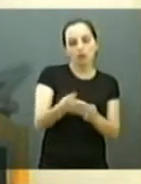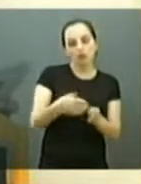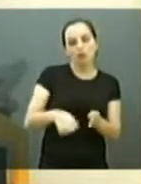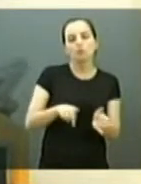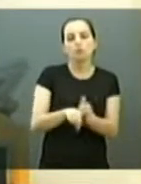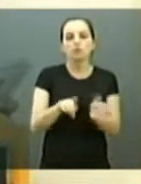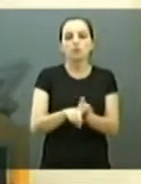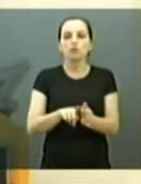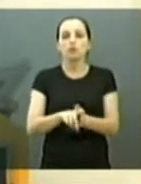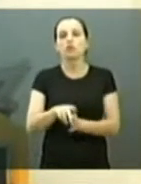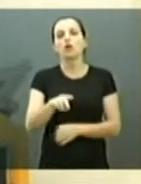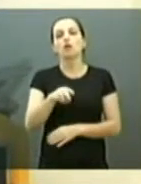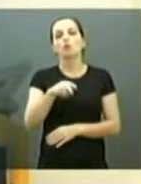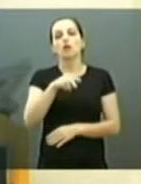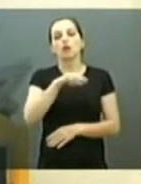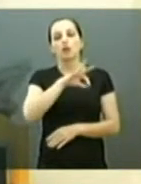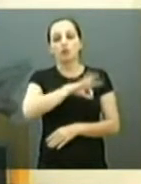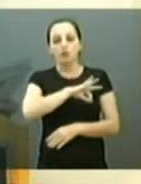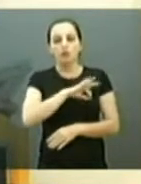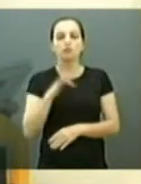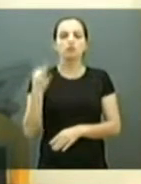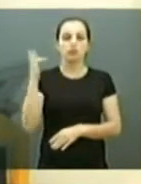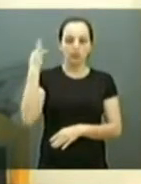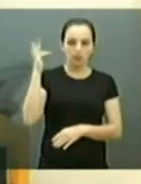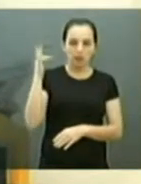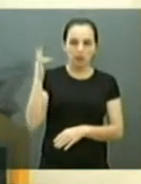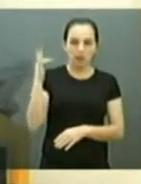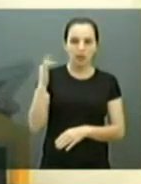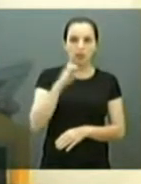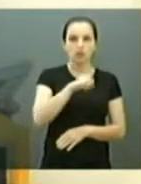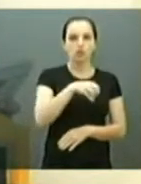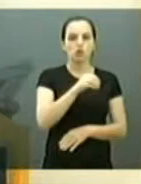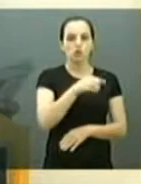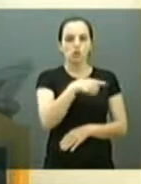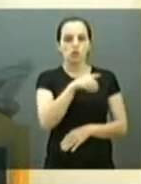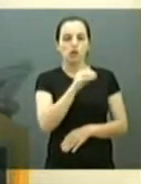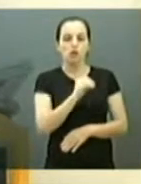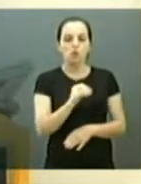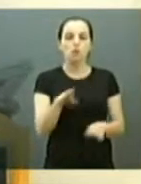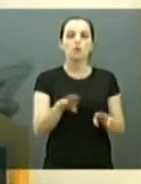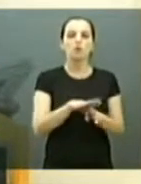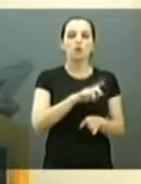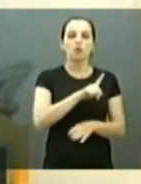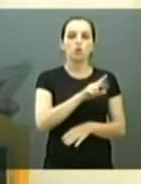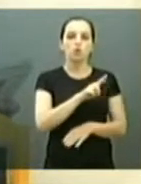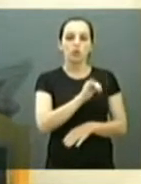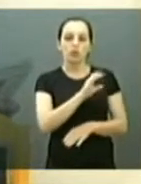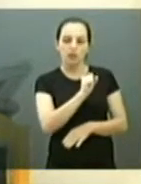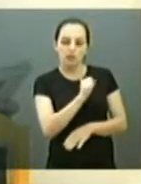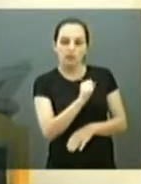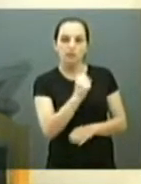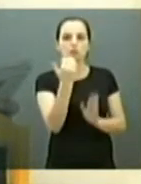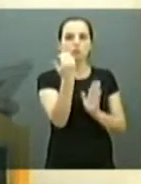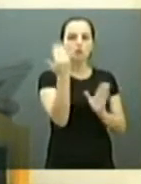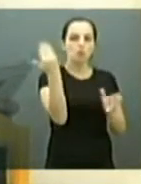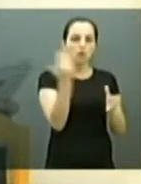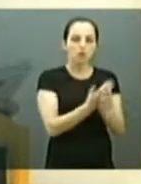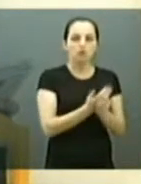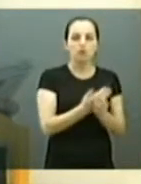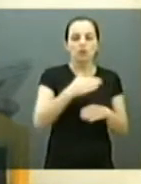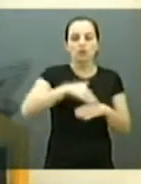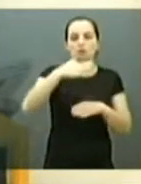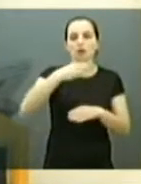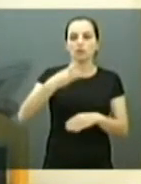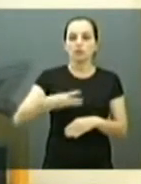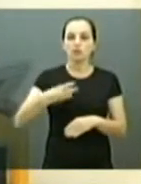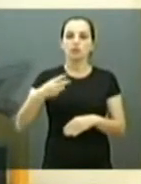Polícia Federal. João Farias e Dr. Luiz Cláudio Barreto estão inseridos em um processo de mais de 300